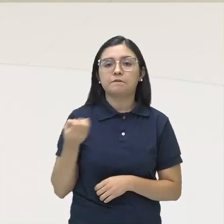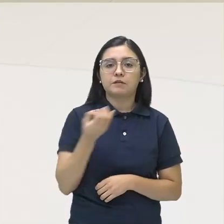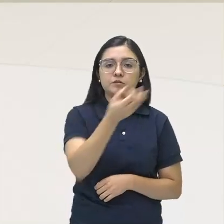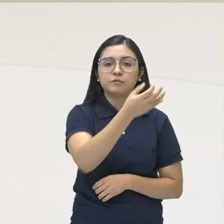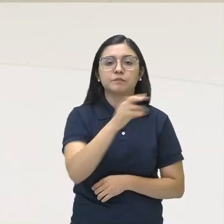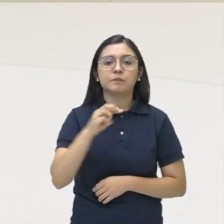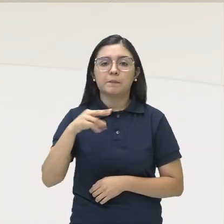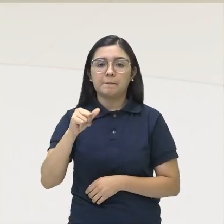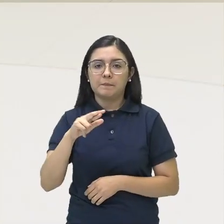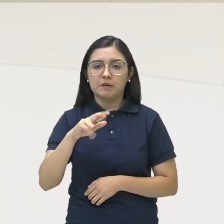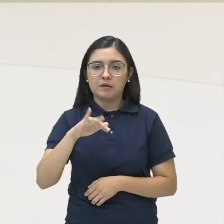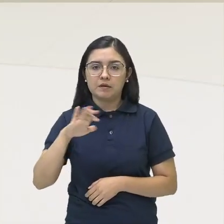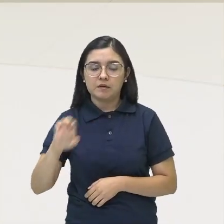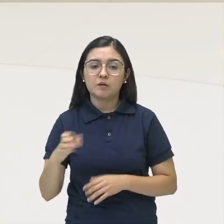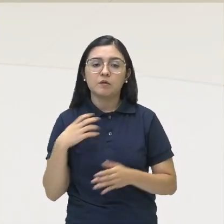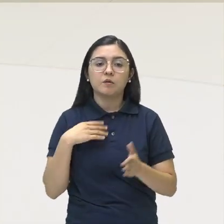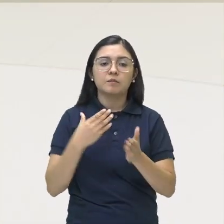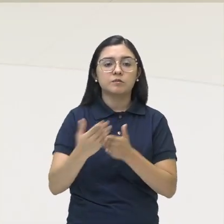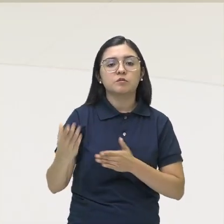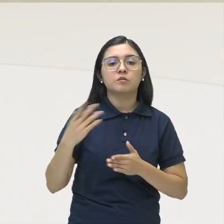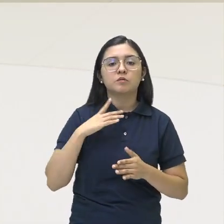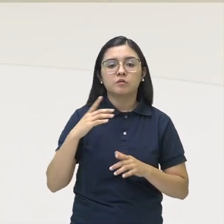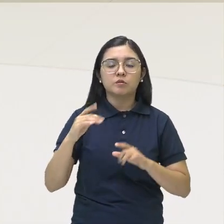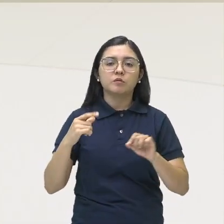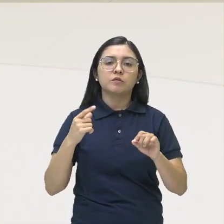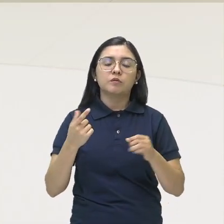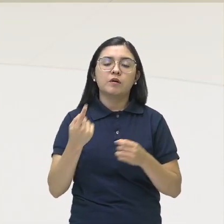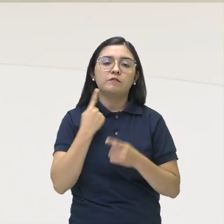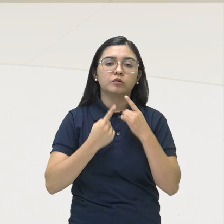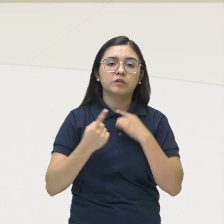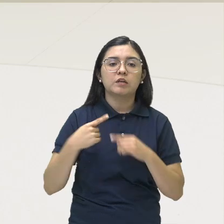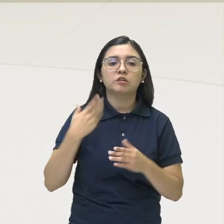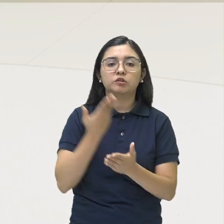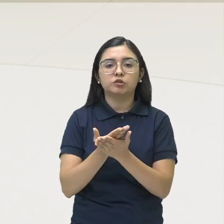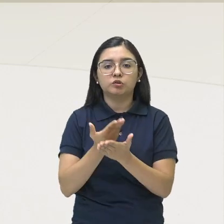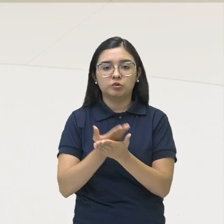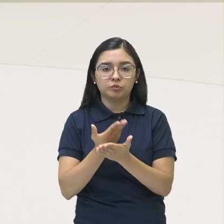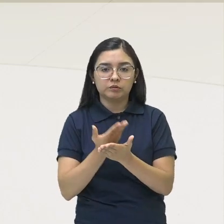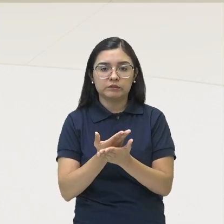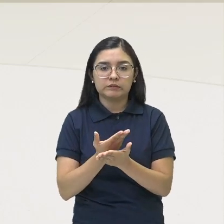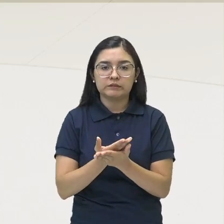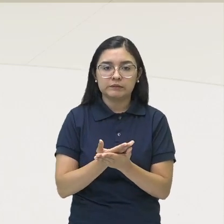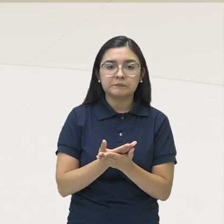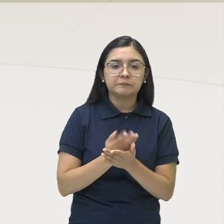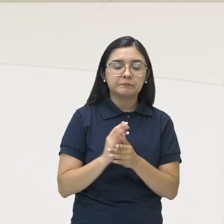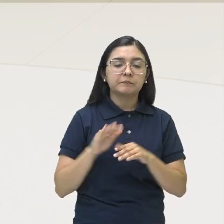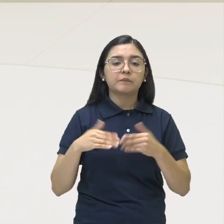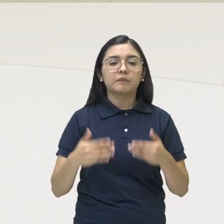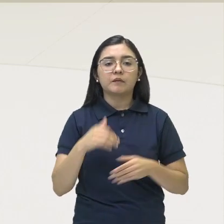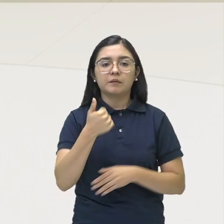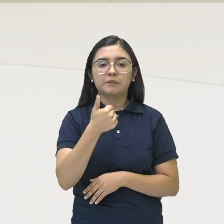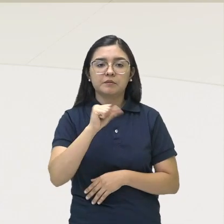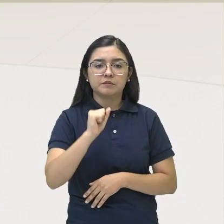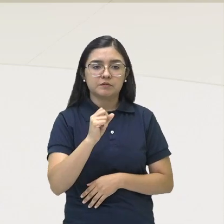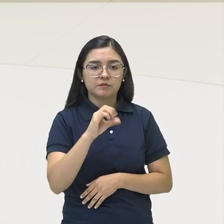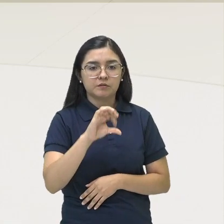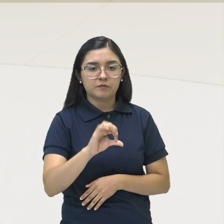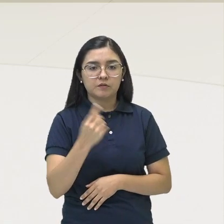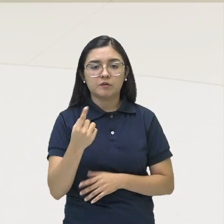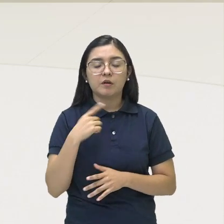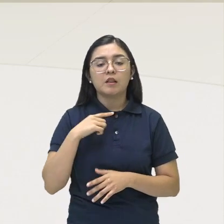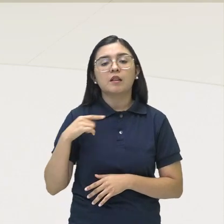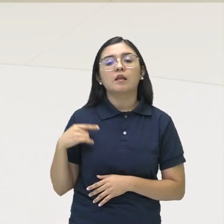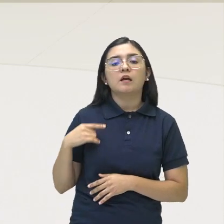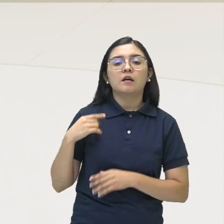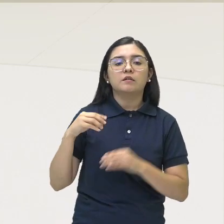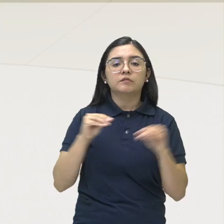né, e Marie começou a realizar os sonhos de estudar na Sorbonne. Em 1891, Marie foi para Paris,